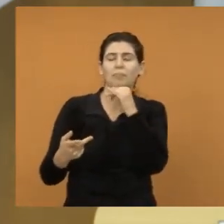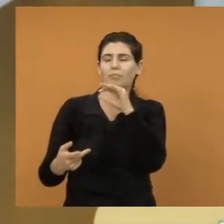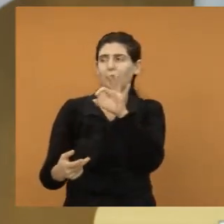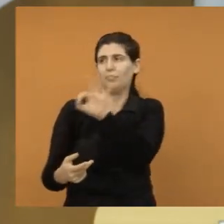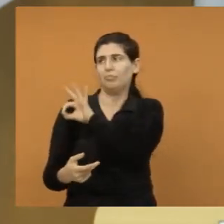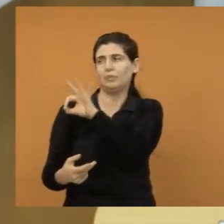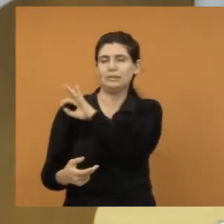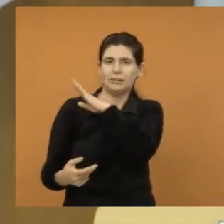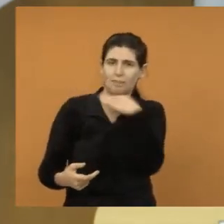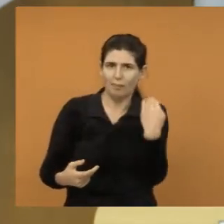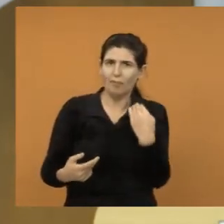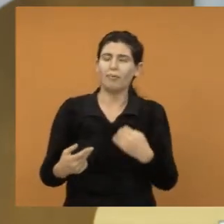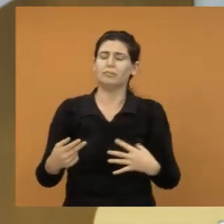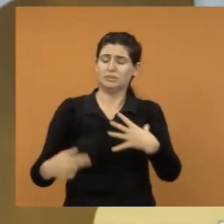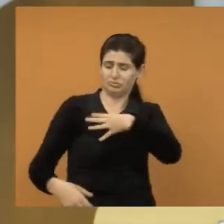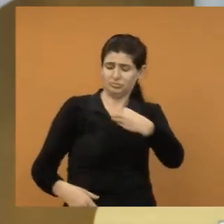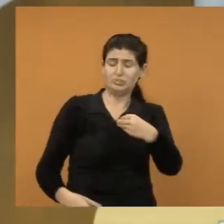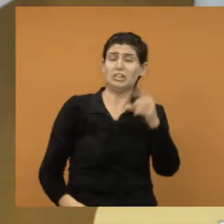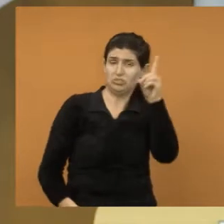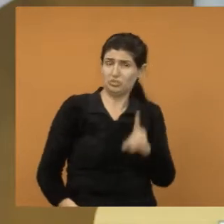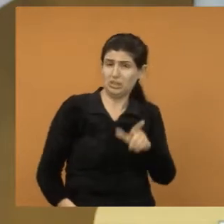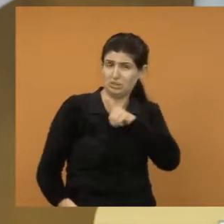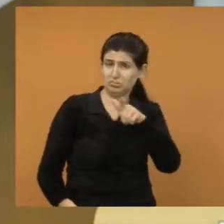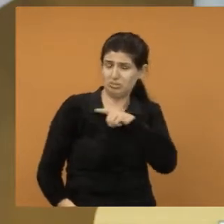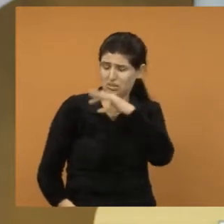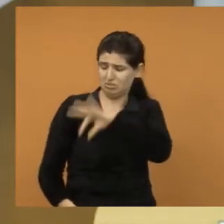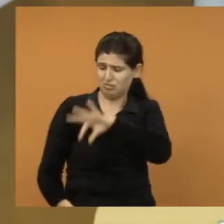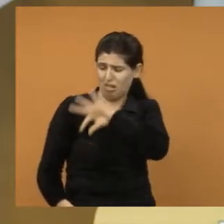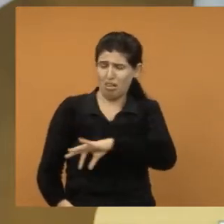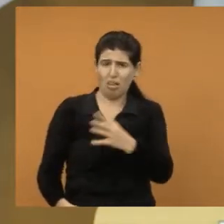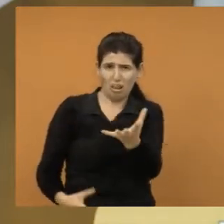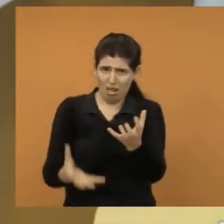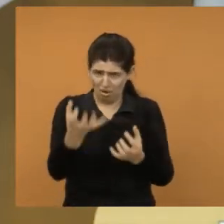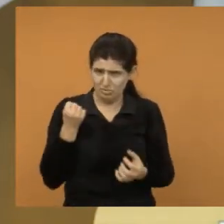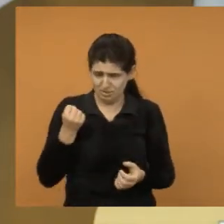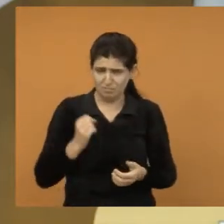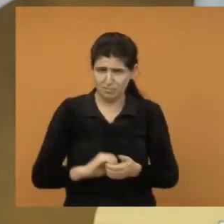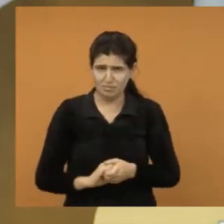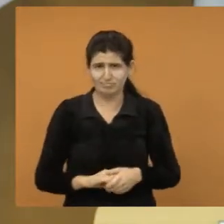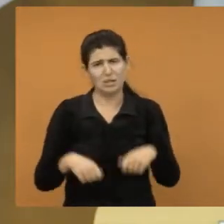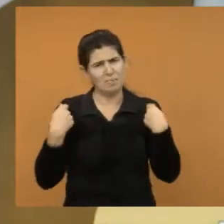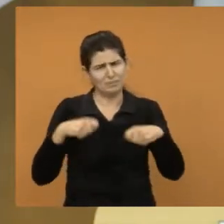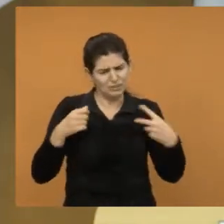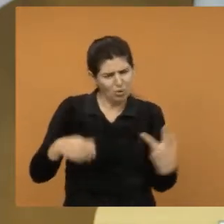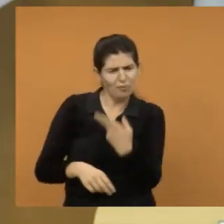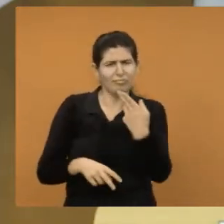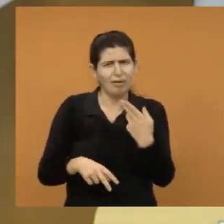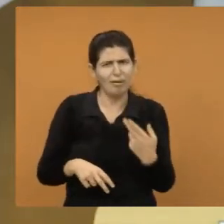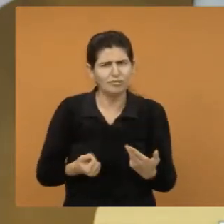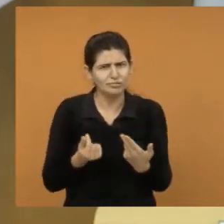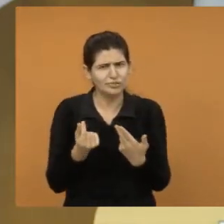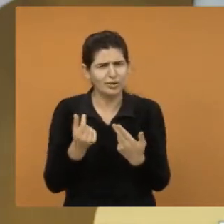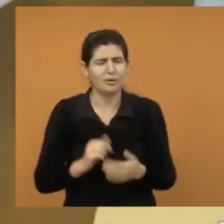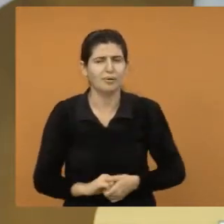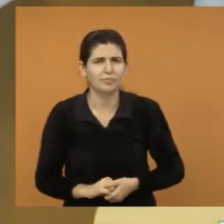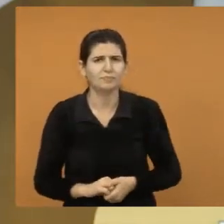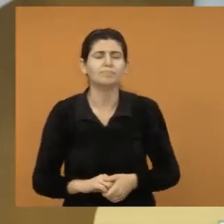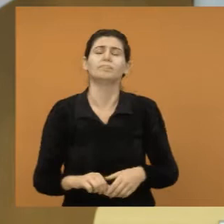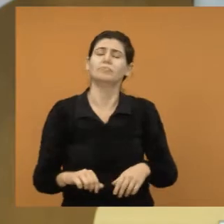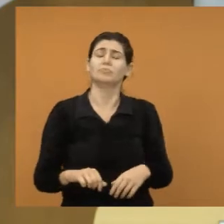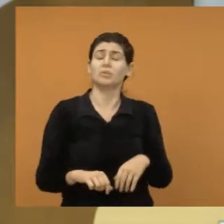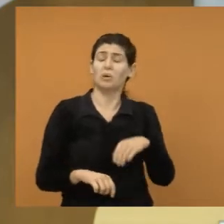Estado brasileiro é que paga essa conta. Então, militarismo, eu respeito muito aqueles que exercem essa atividade